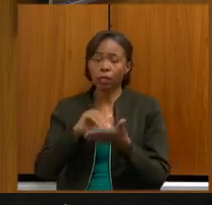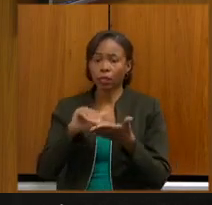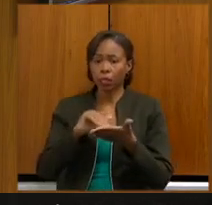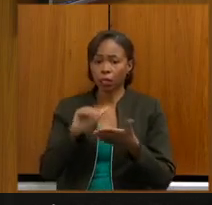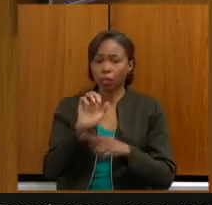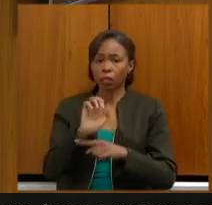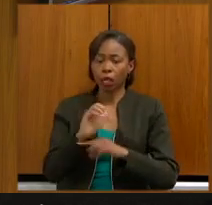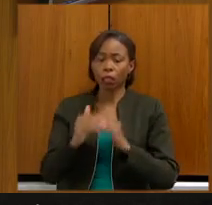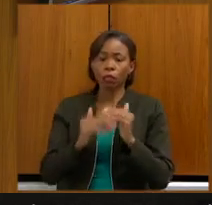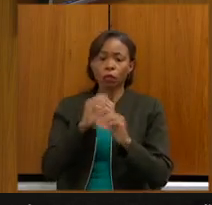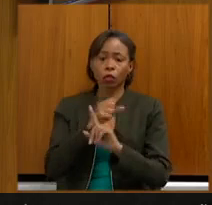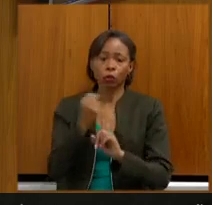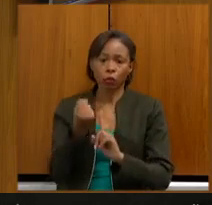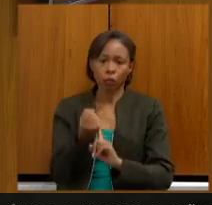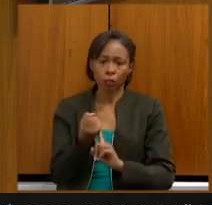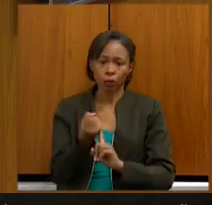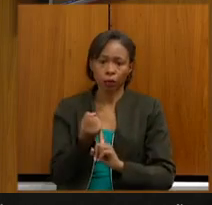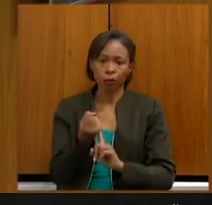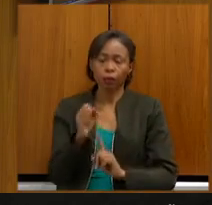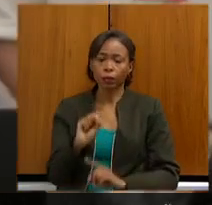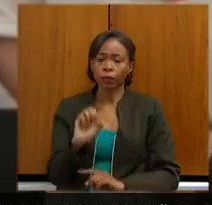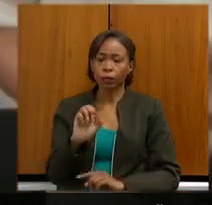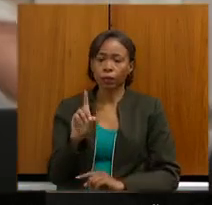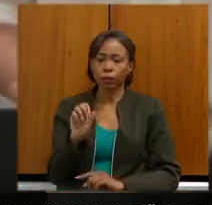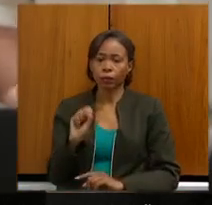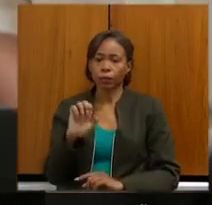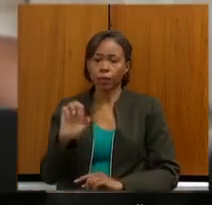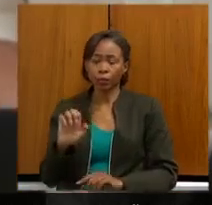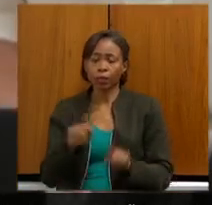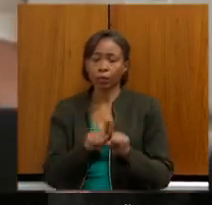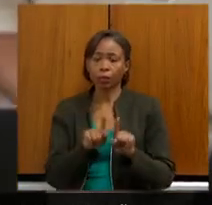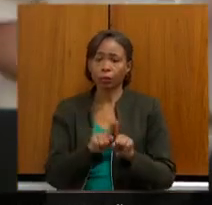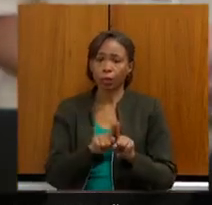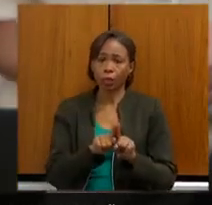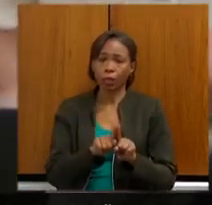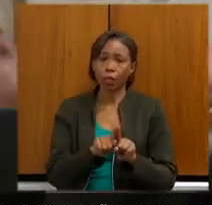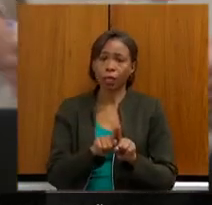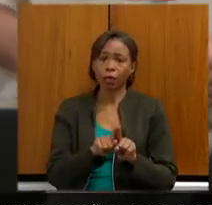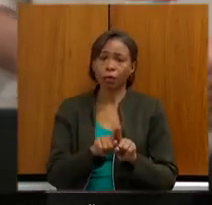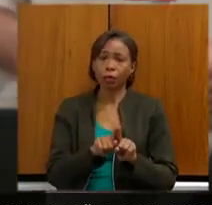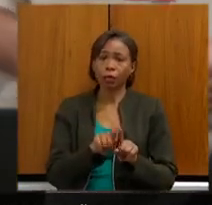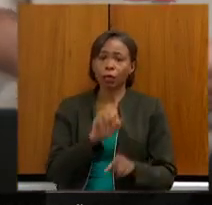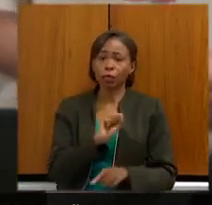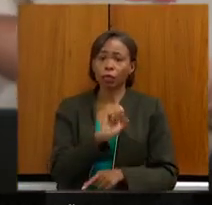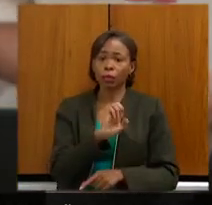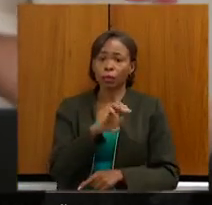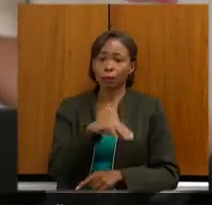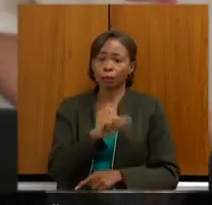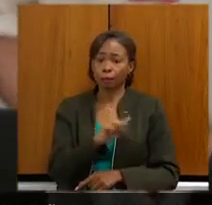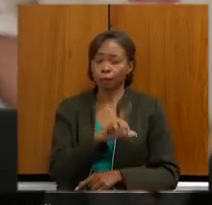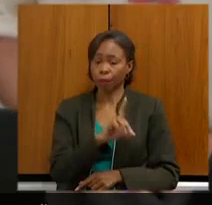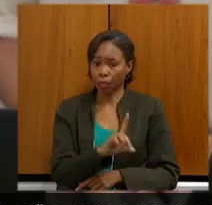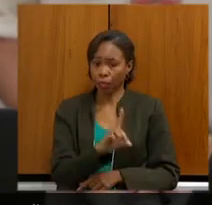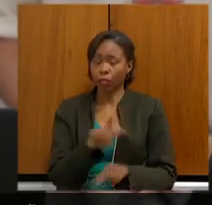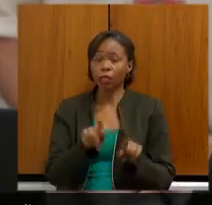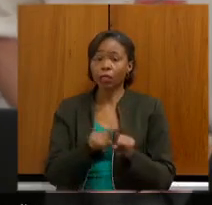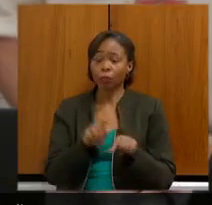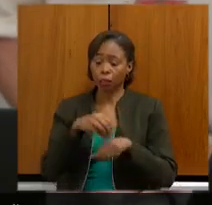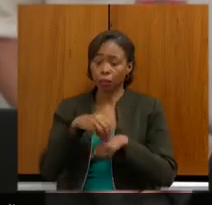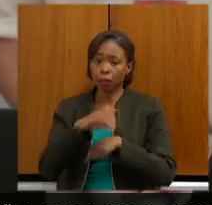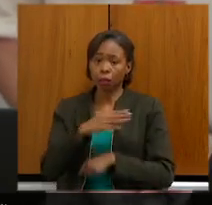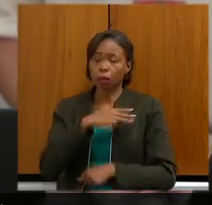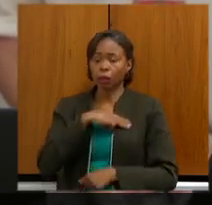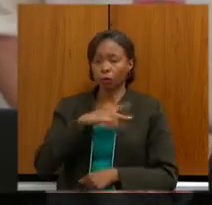de estado de Desenvolvimento Social sedese a Secretaria de Estado de Meio Ambiente e desenvolvimento sustentável semad ao Ministério